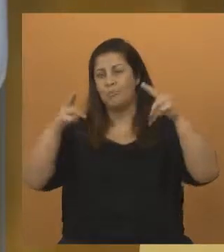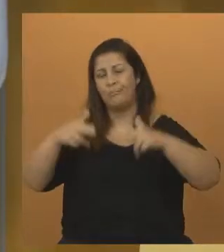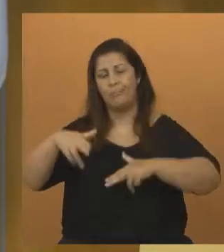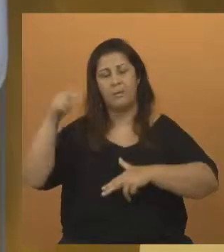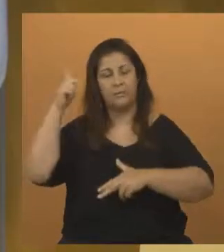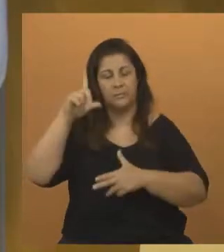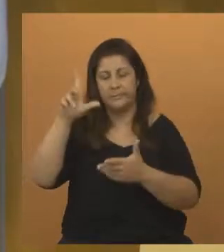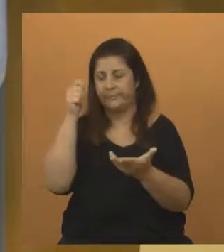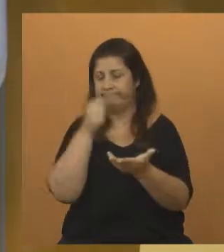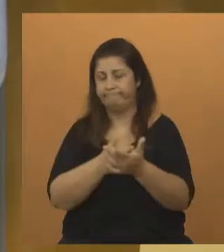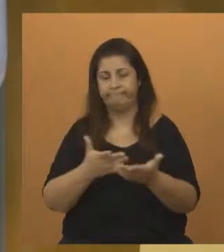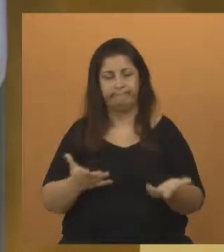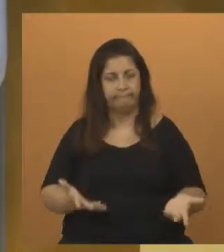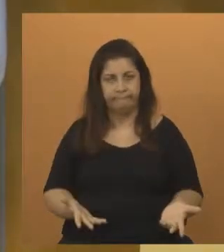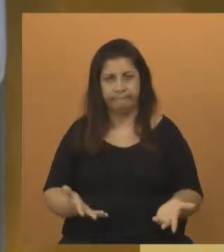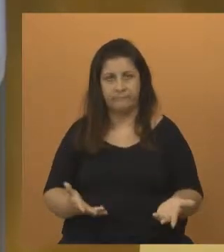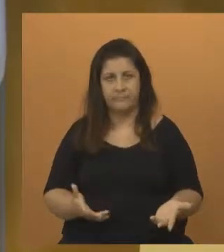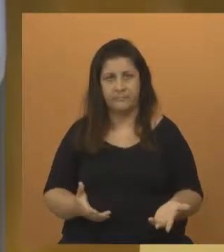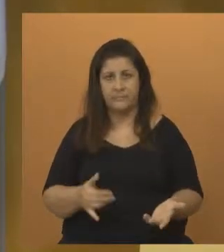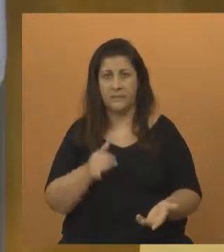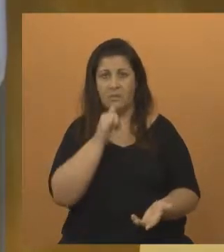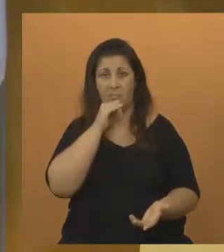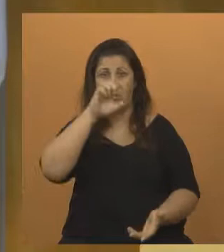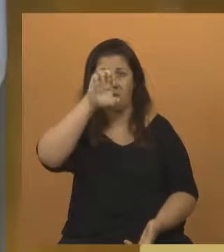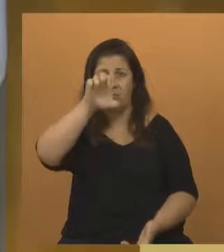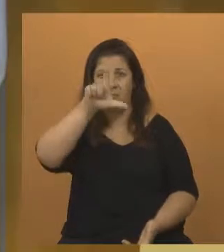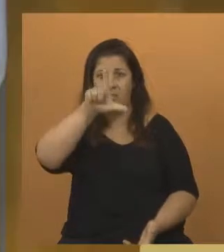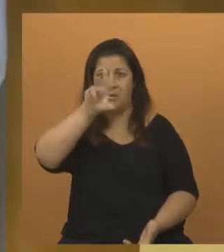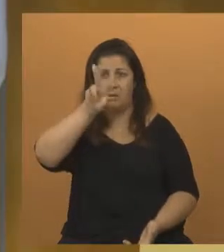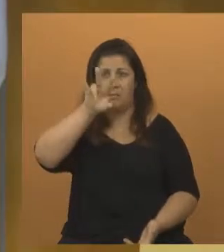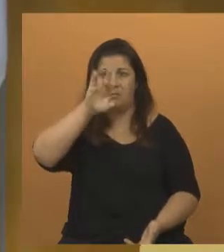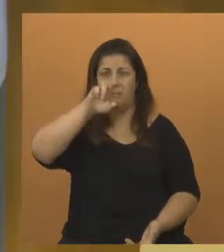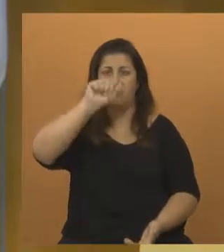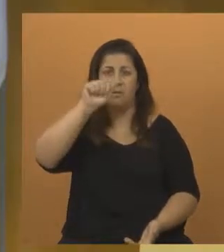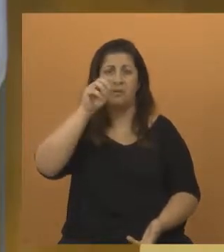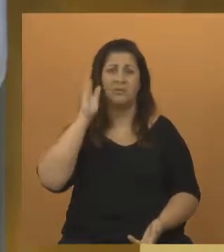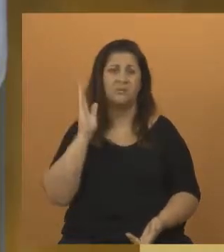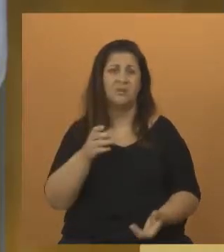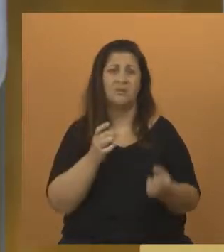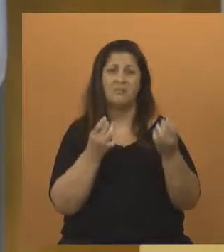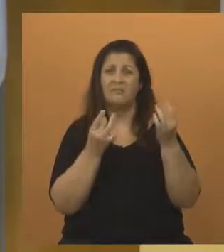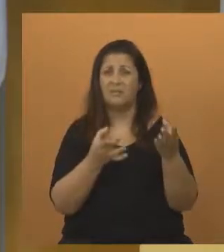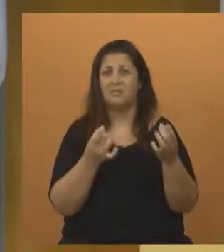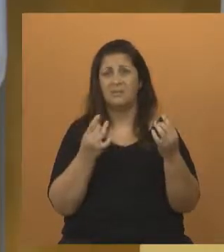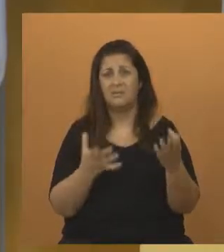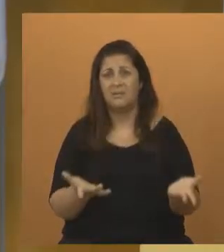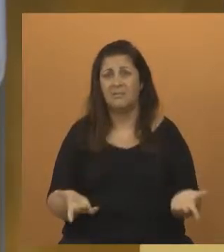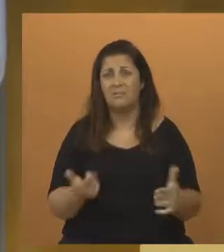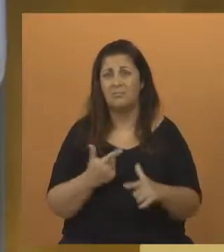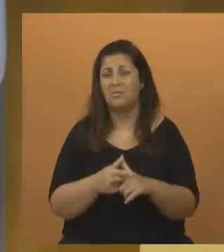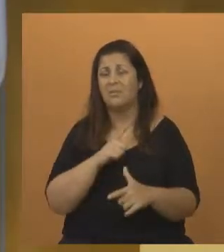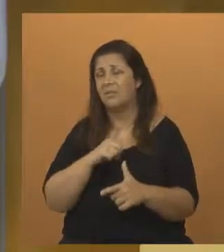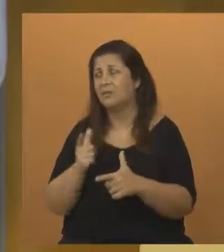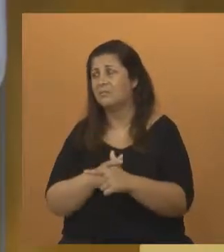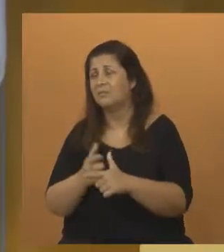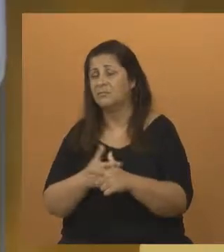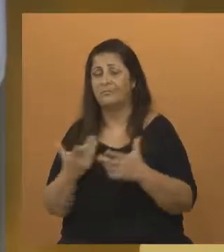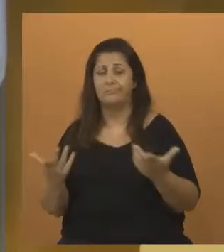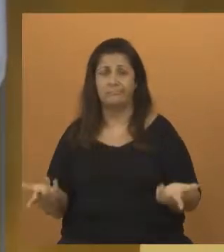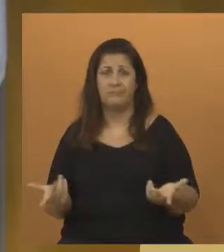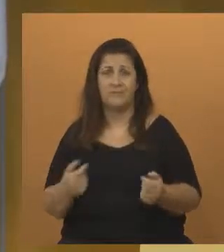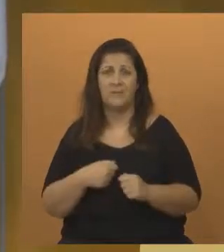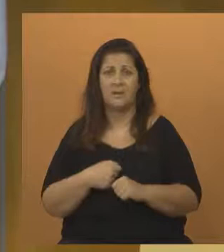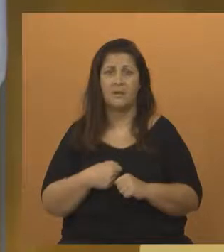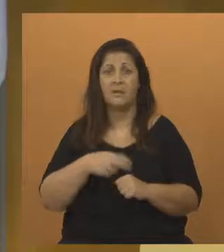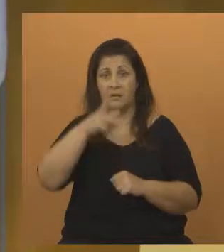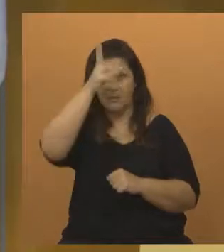dívida impagável. Parte do Elvira já foi vendido para acertar dívidas trabalhistas, houve uma compensação, acho que a prefeitura